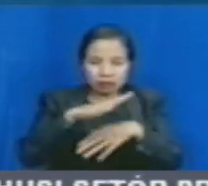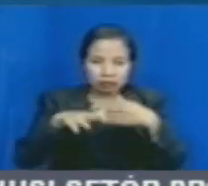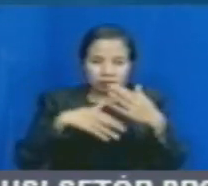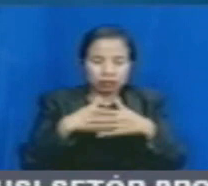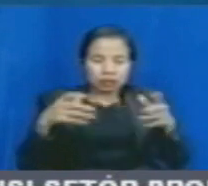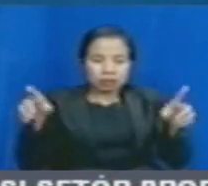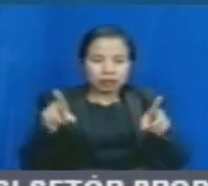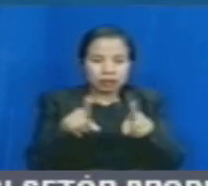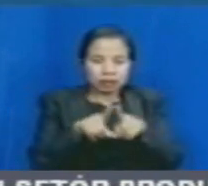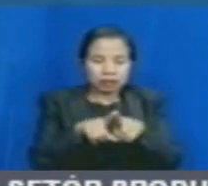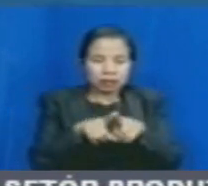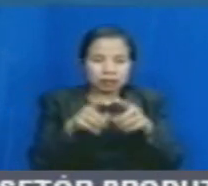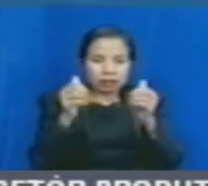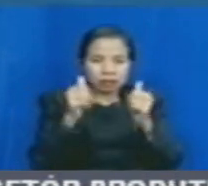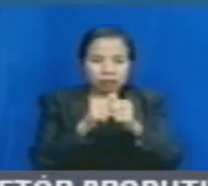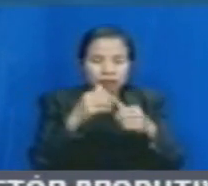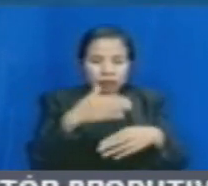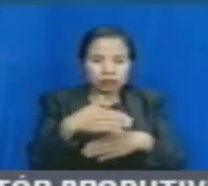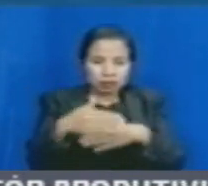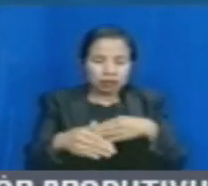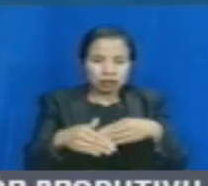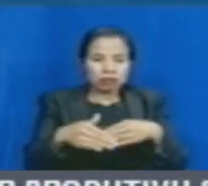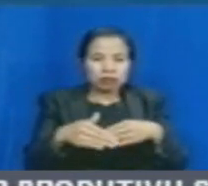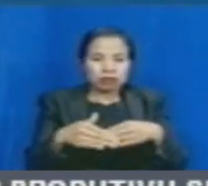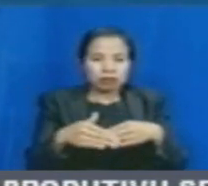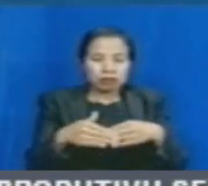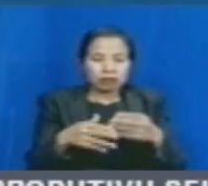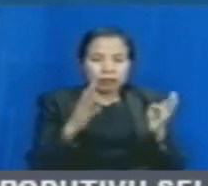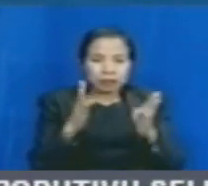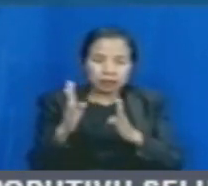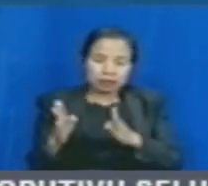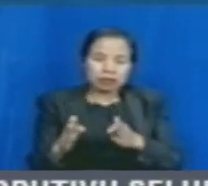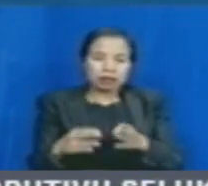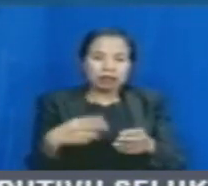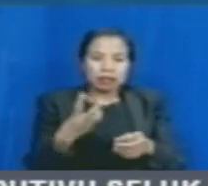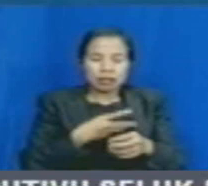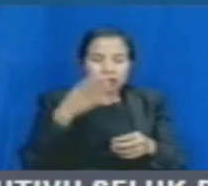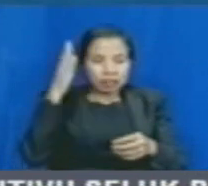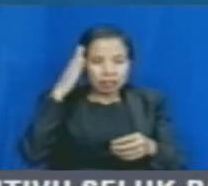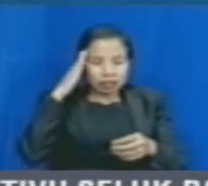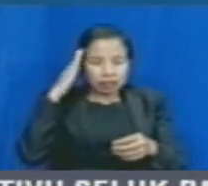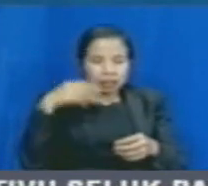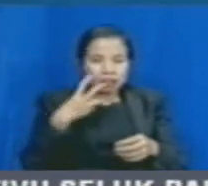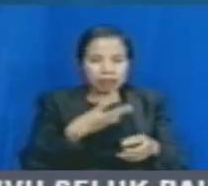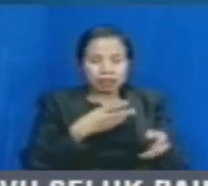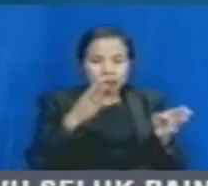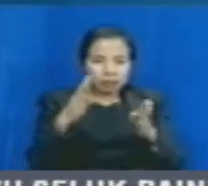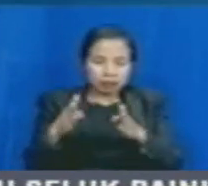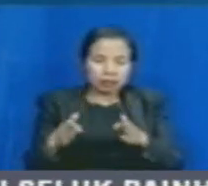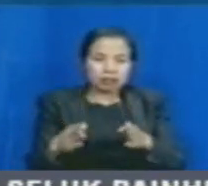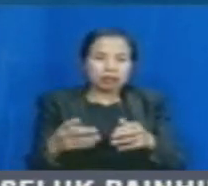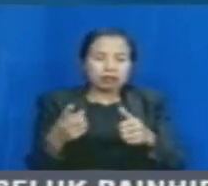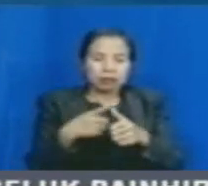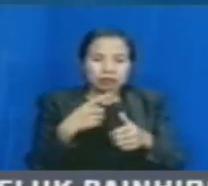ho processo adesão nerasik e han sei tateni tani tani adesão ne iha na fase ida